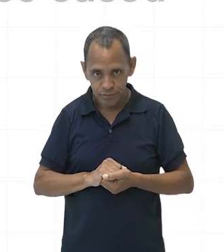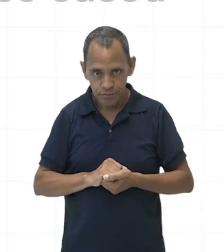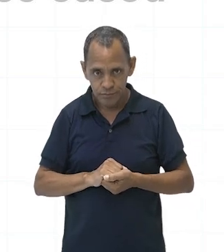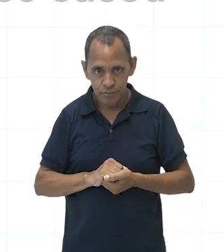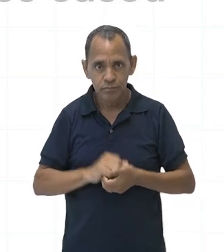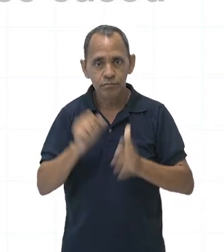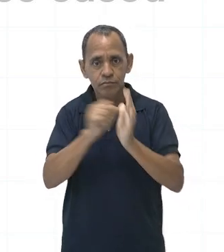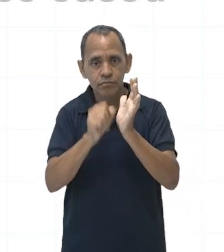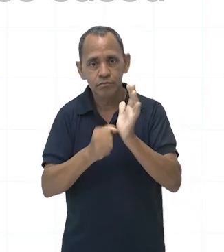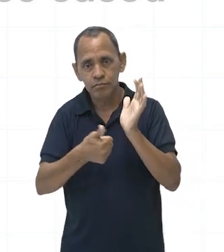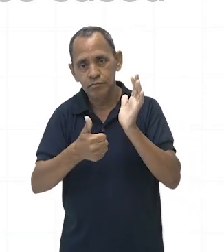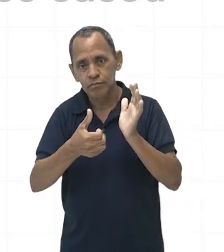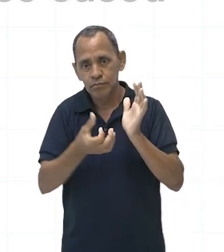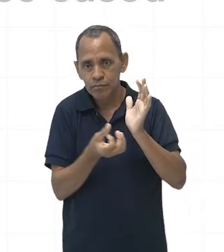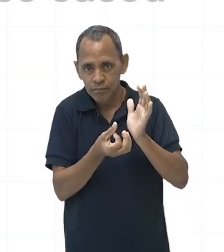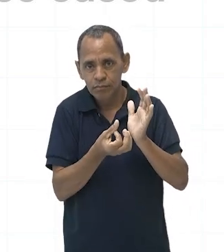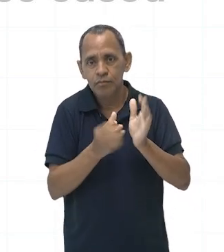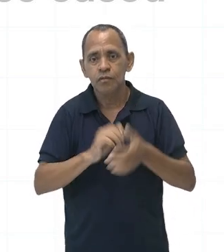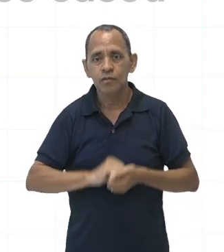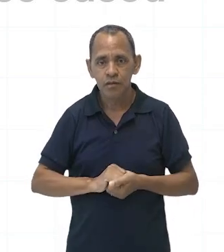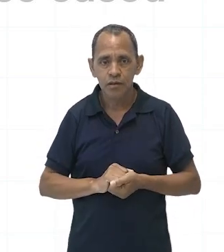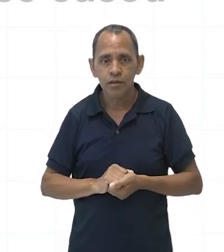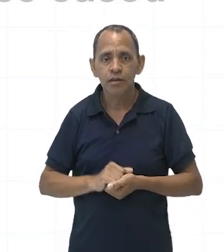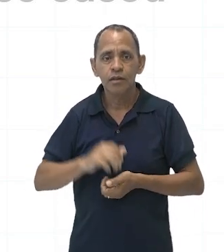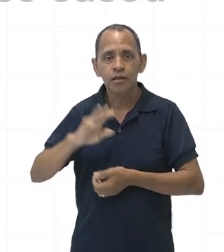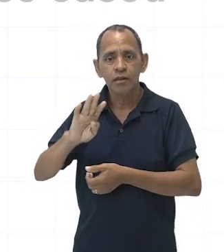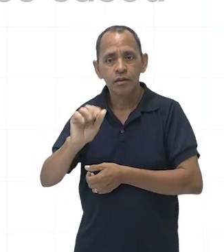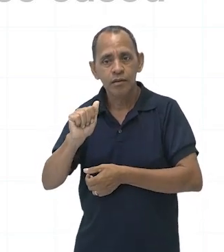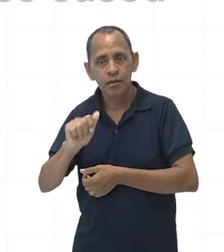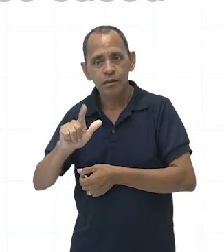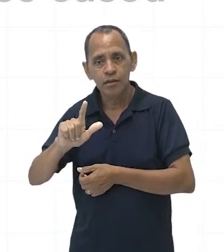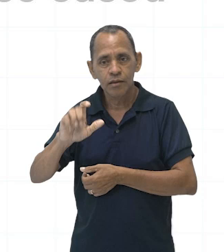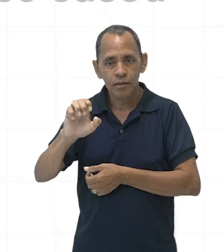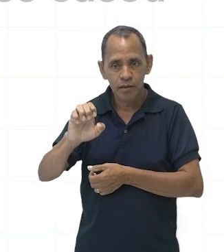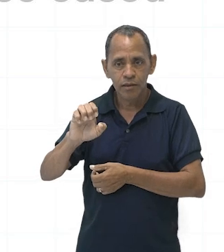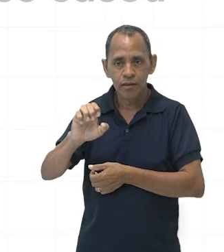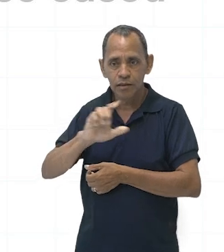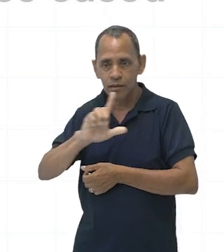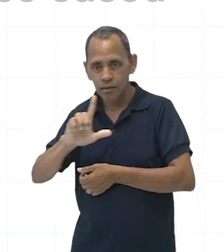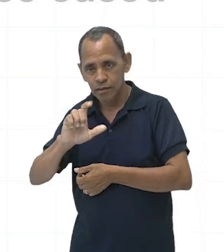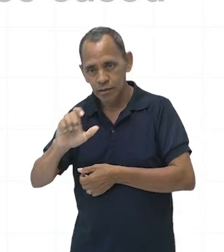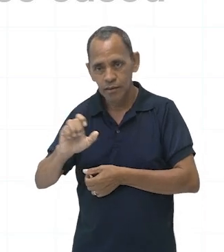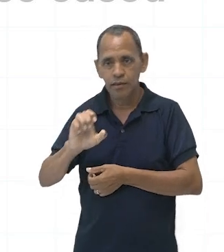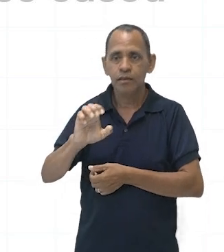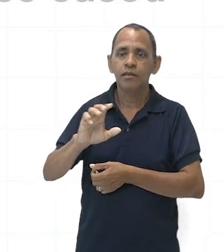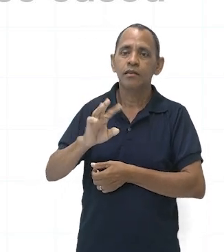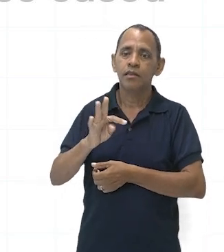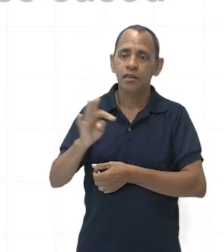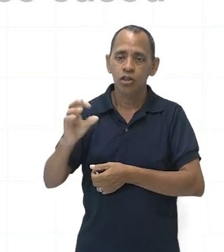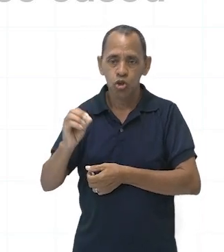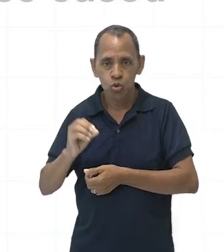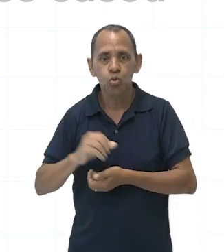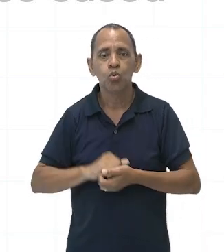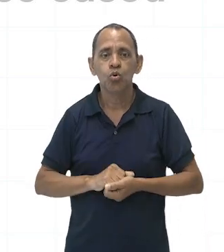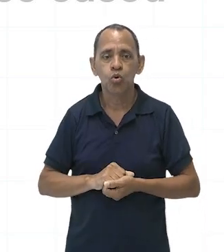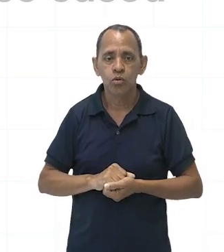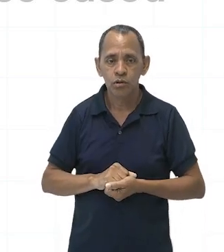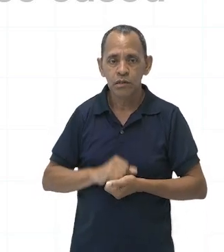que significa dancinha ou bailinho, que deu origem à palavra francesa